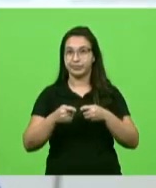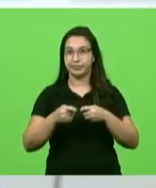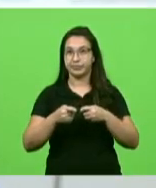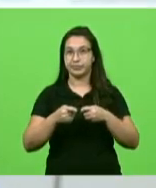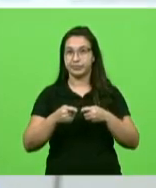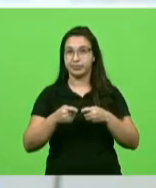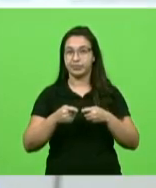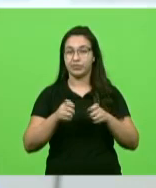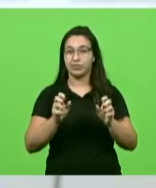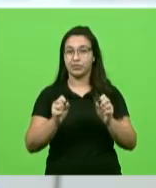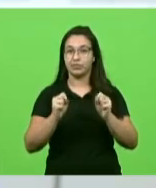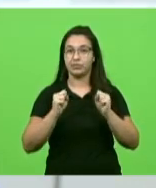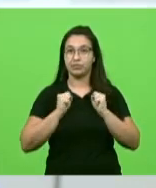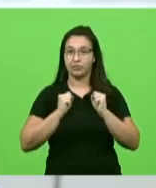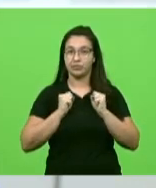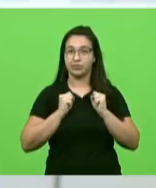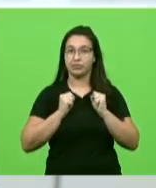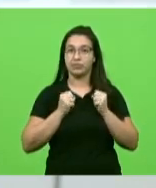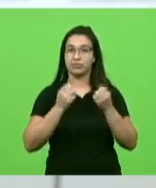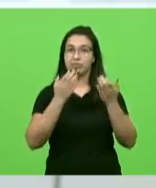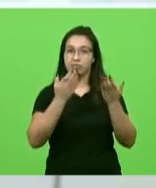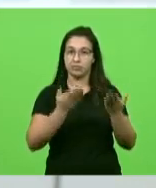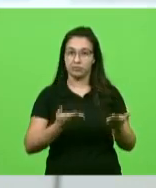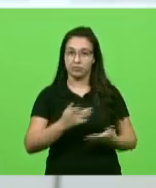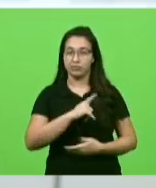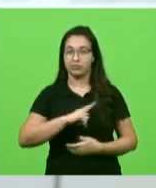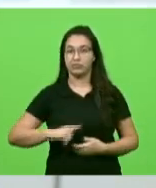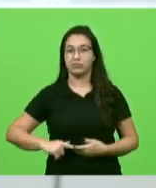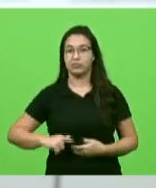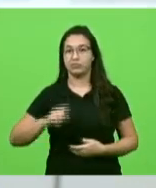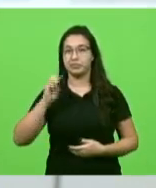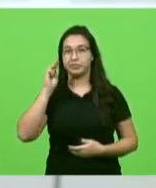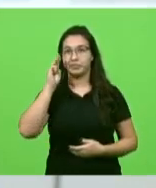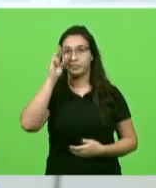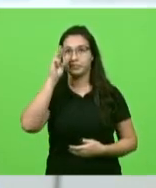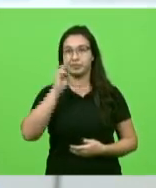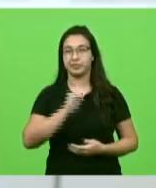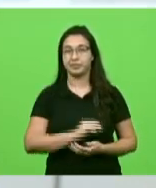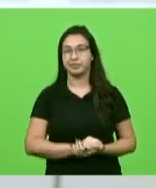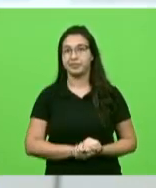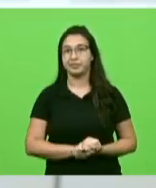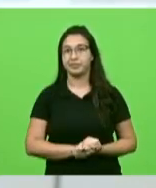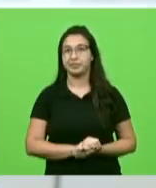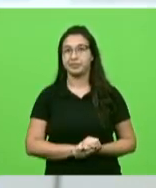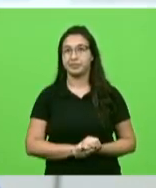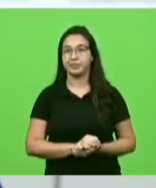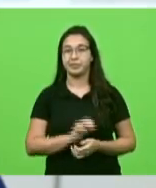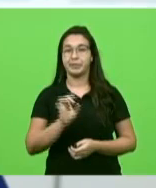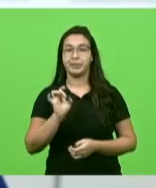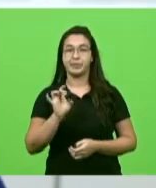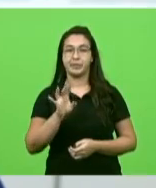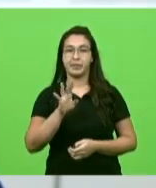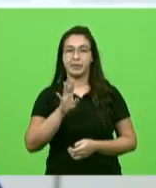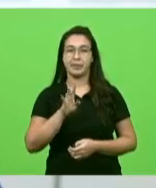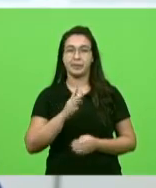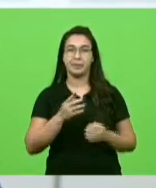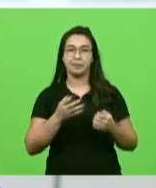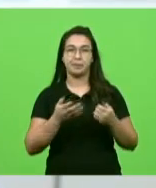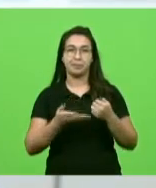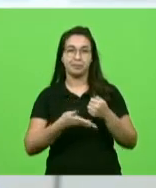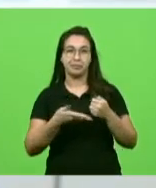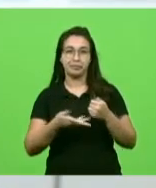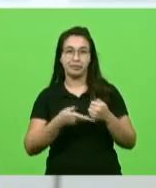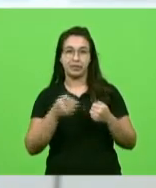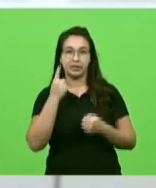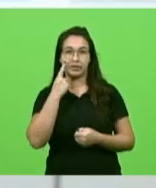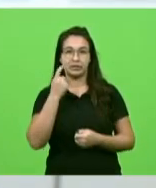omissivo imputado ao Senhor Governador É certo que os princípios da supremacia do interesse público